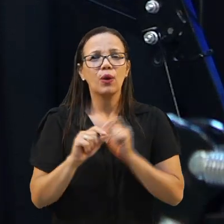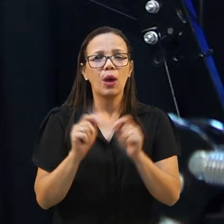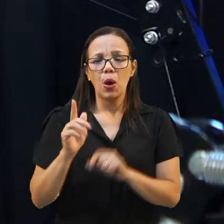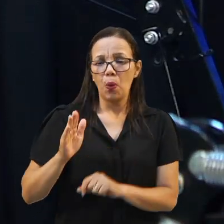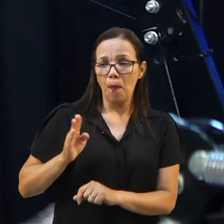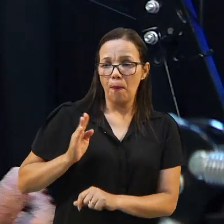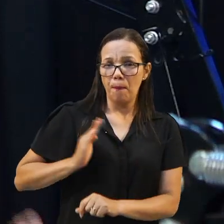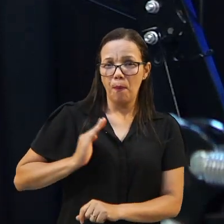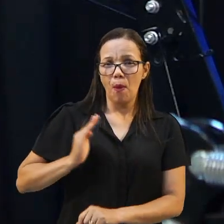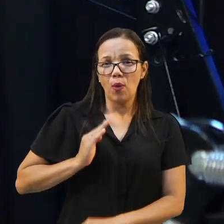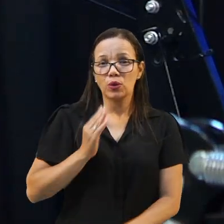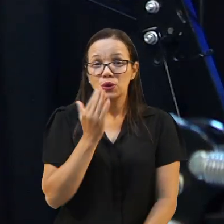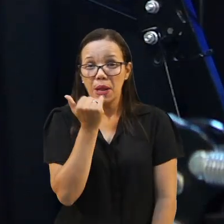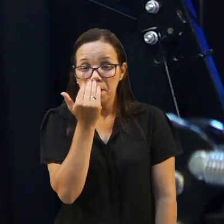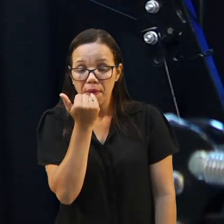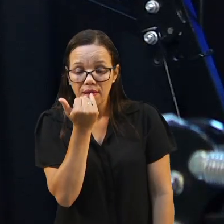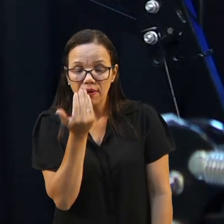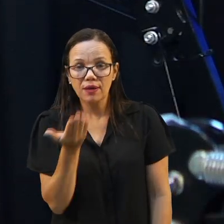alimentação da